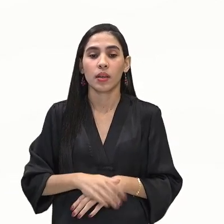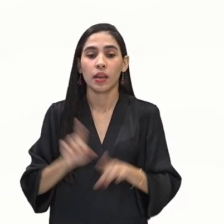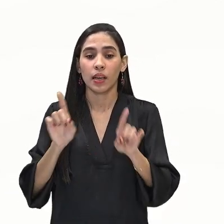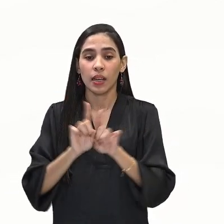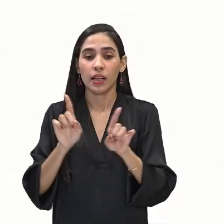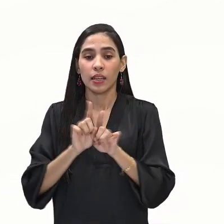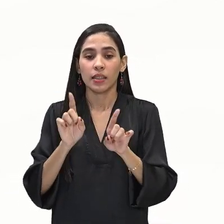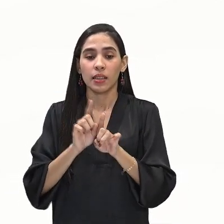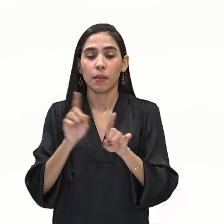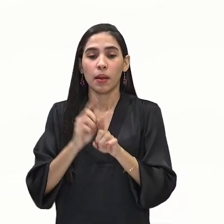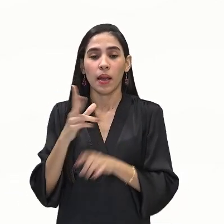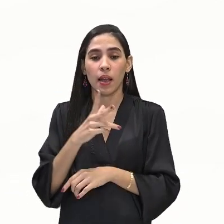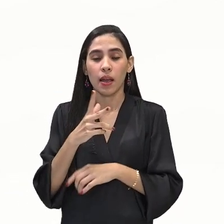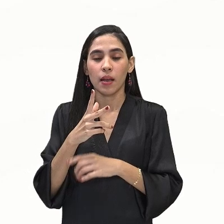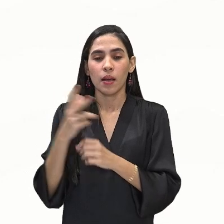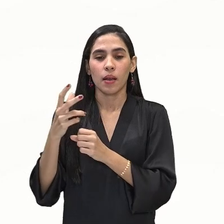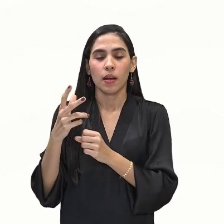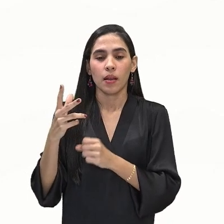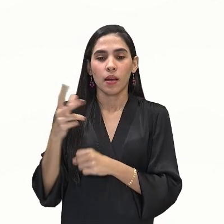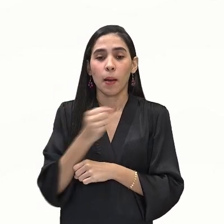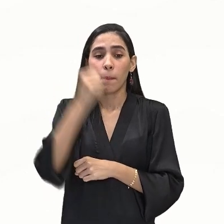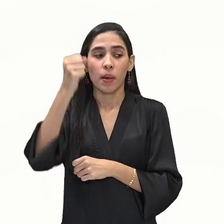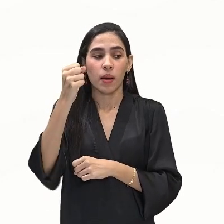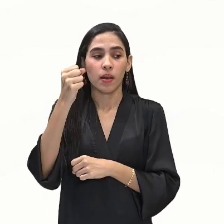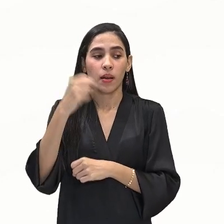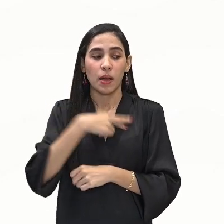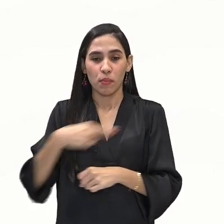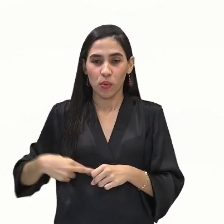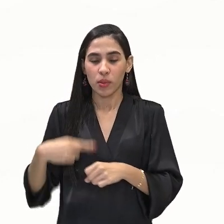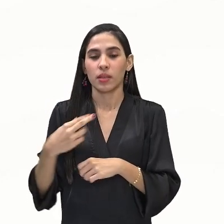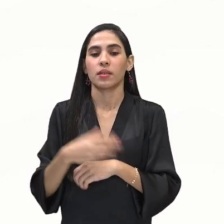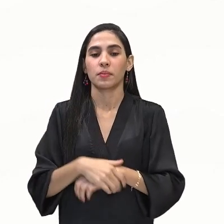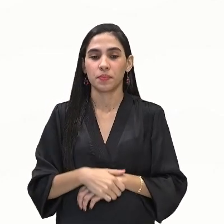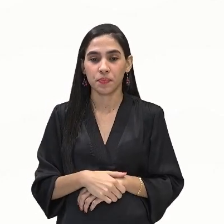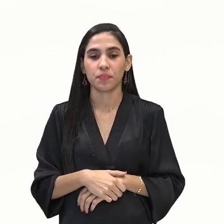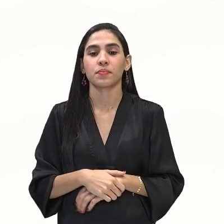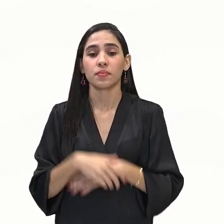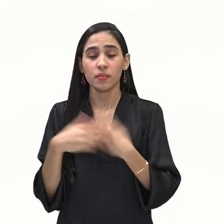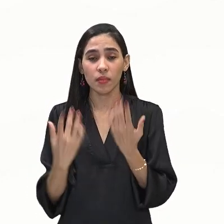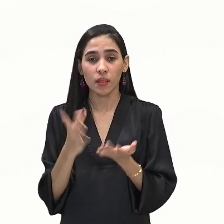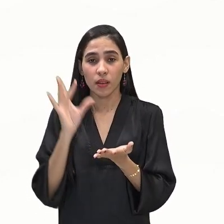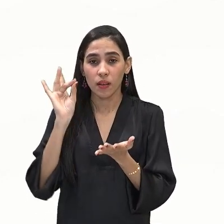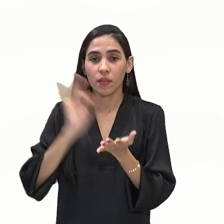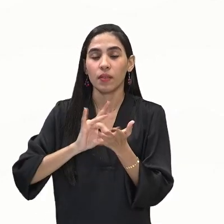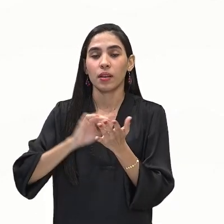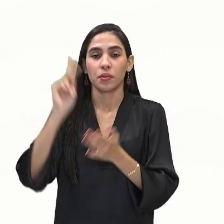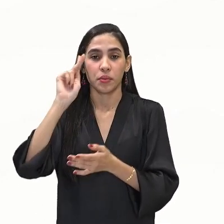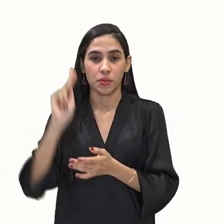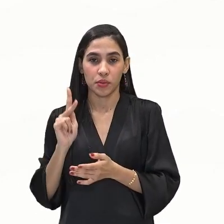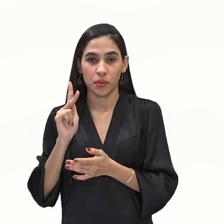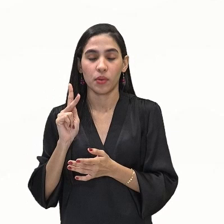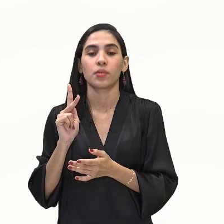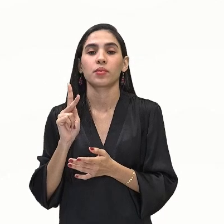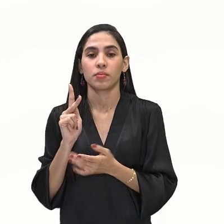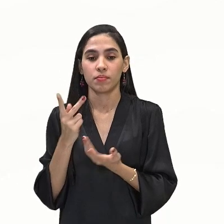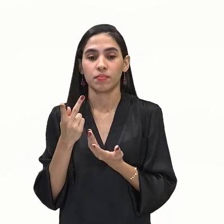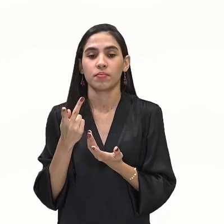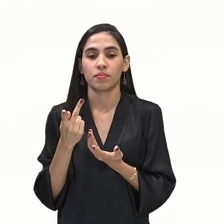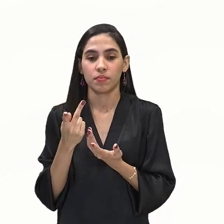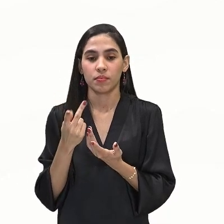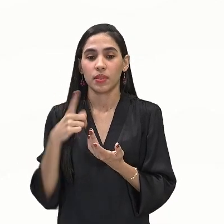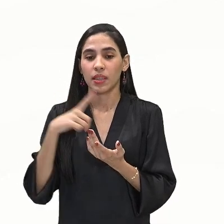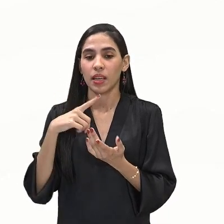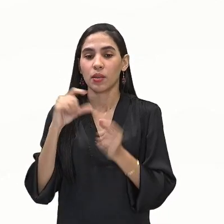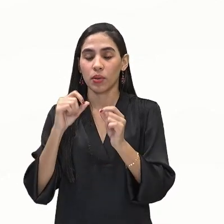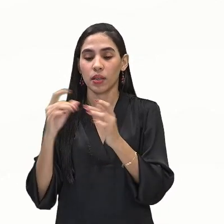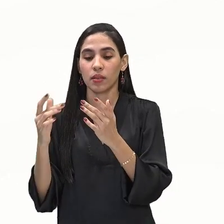da República, esses são em 1889, né? E estes são fatos históricos que estão